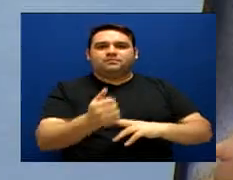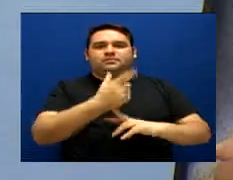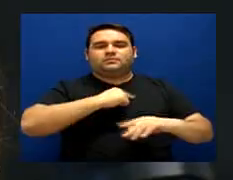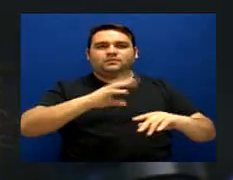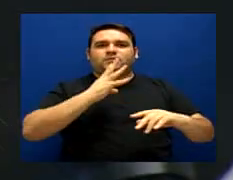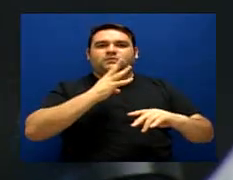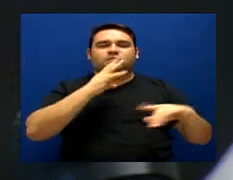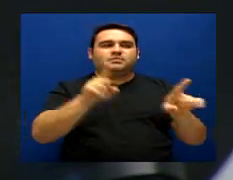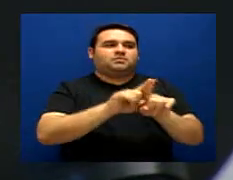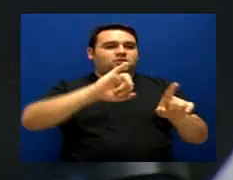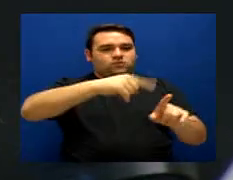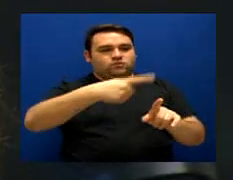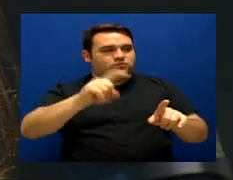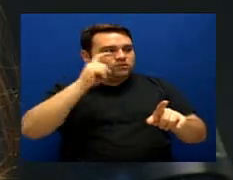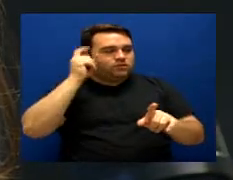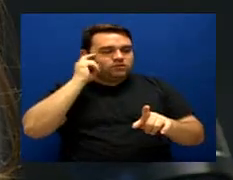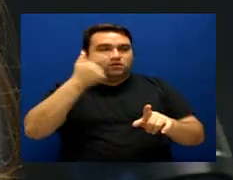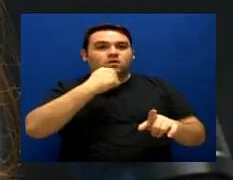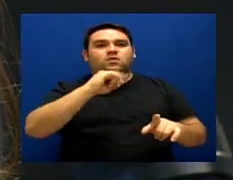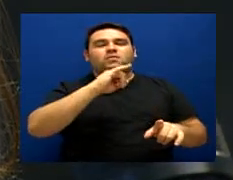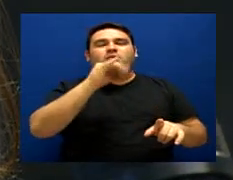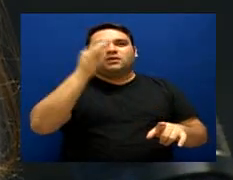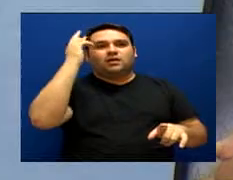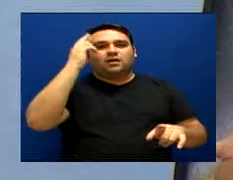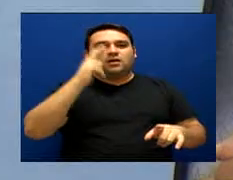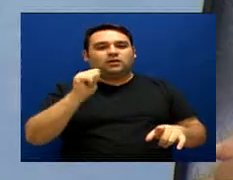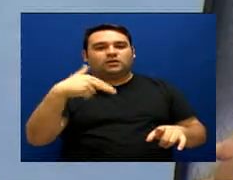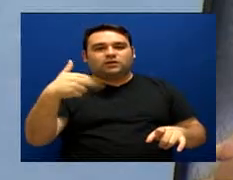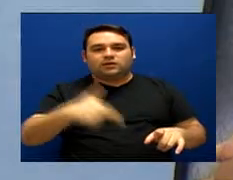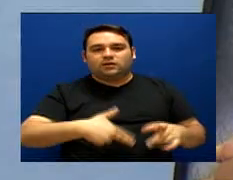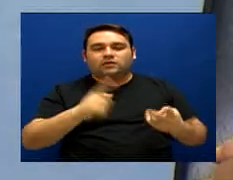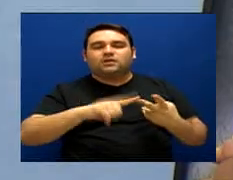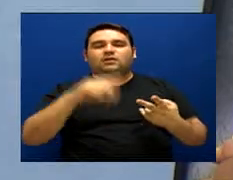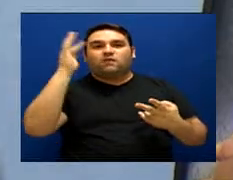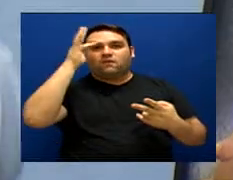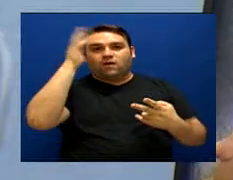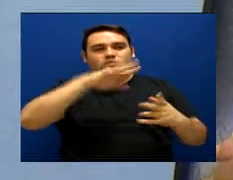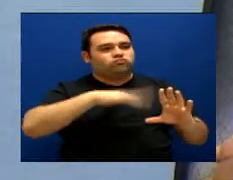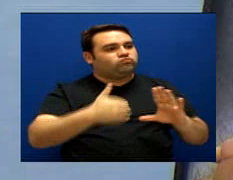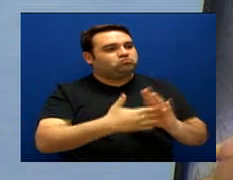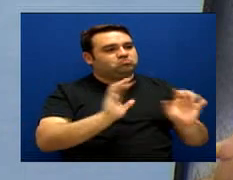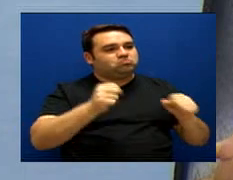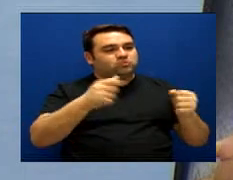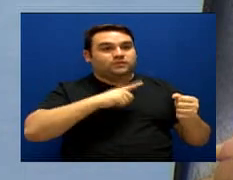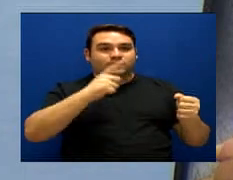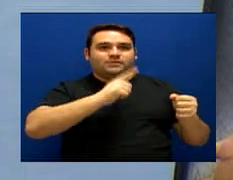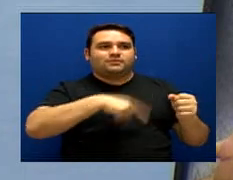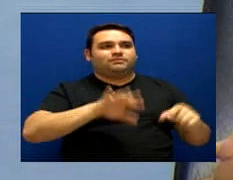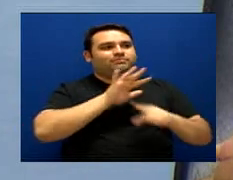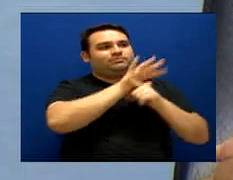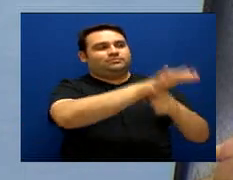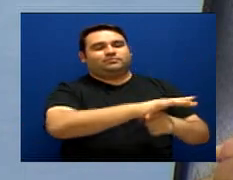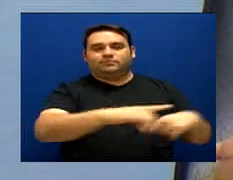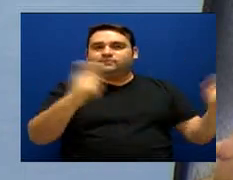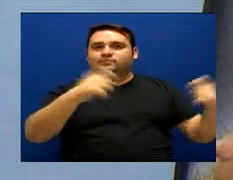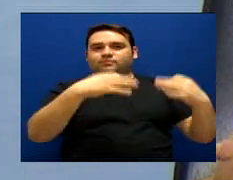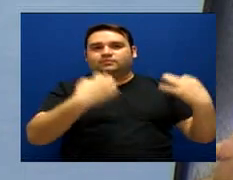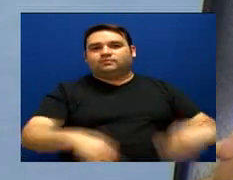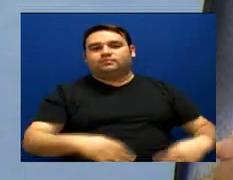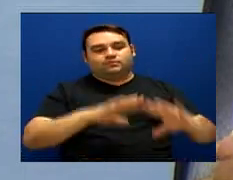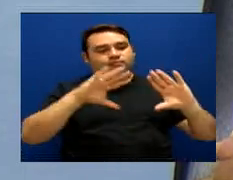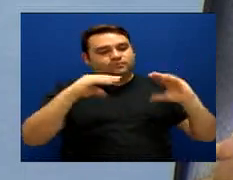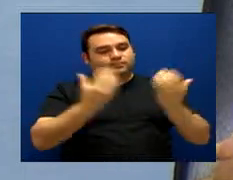do João... Eu, Renan Novo, Fausto, muitos vereadores empenhados nessa causa, a gente possa somar e fazer a diferença aqui